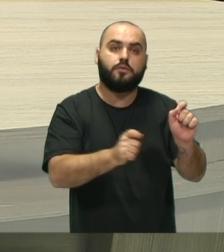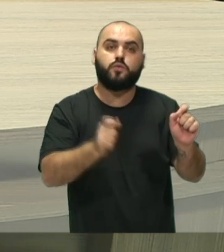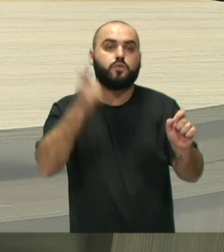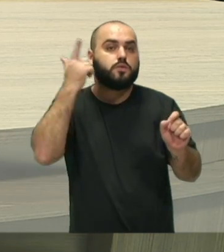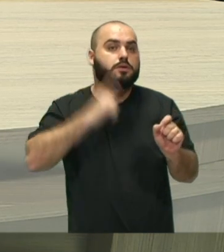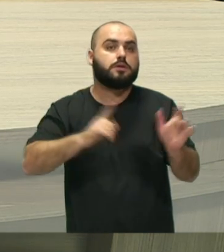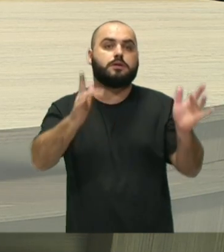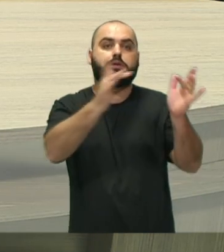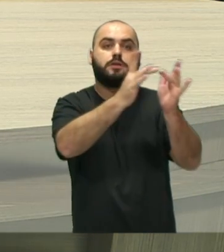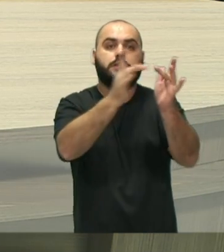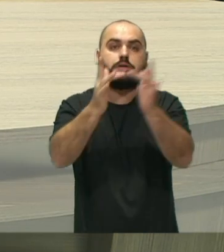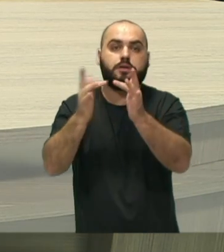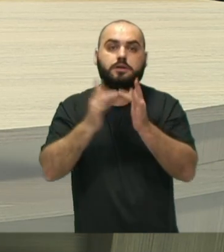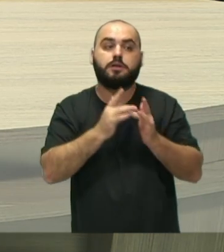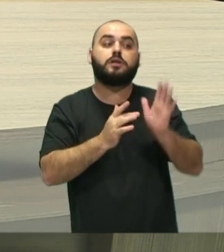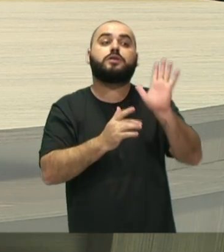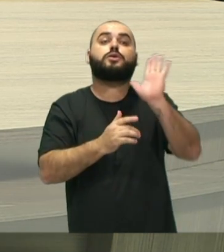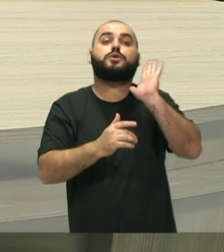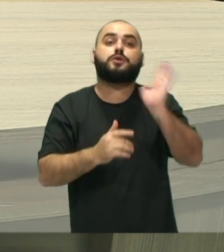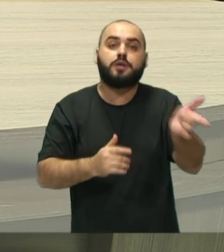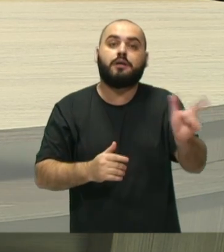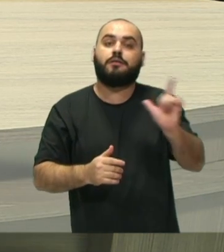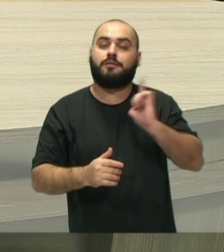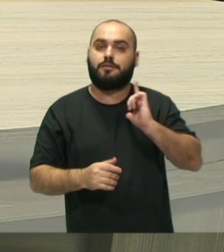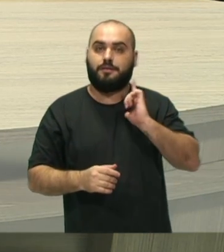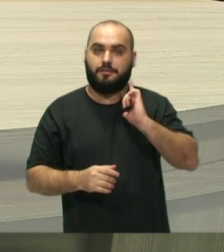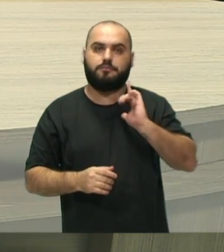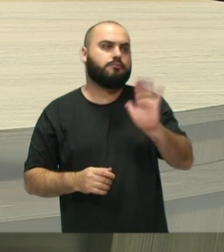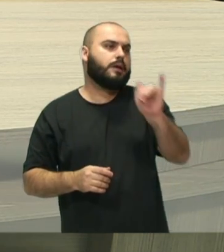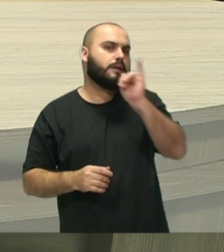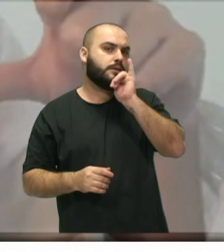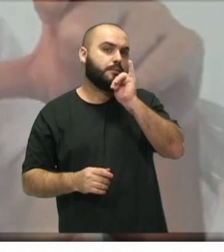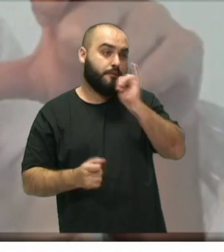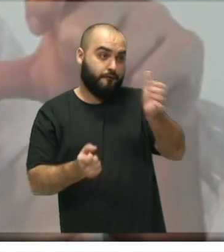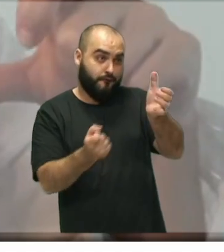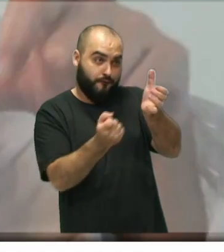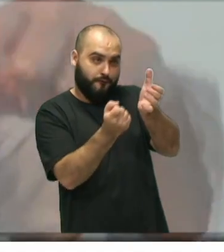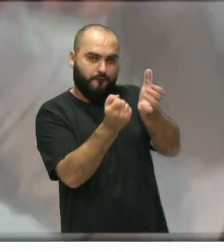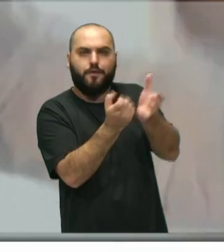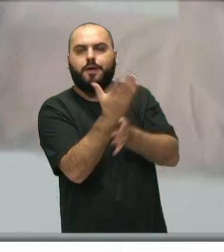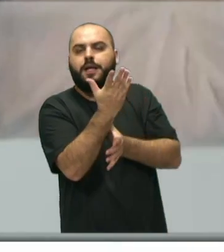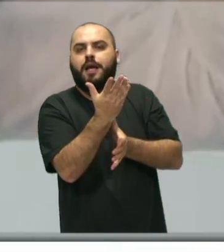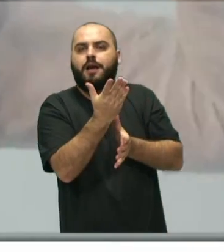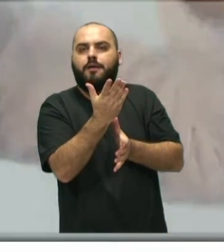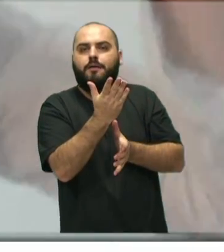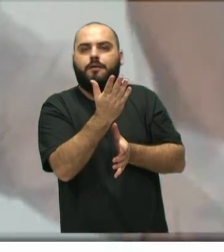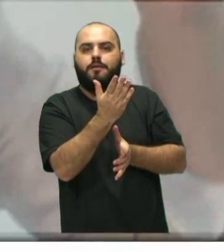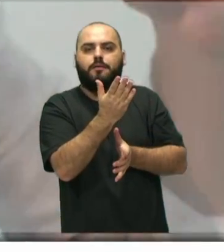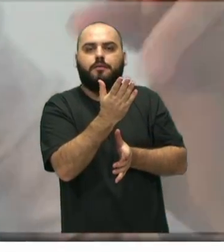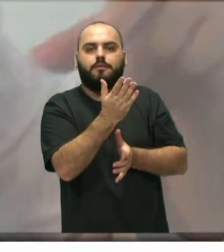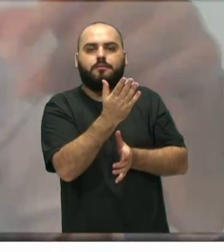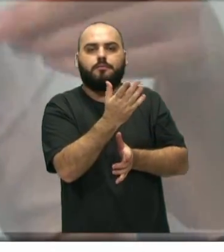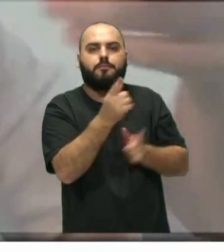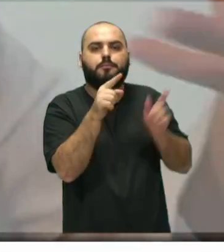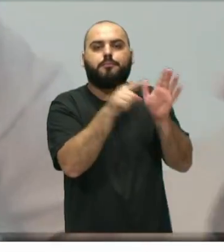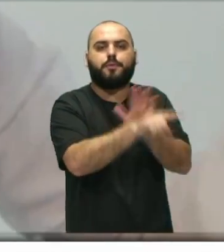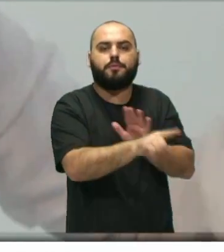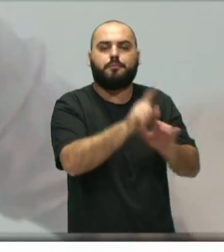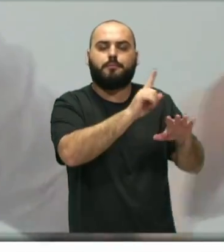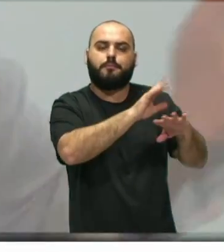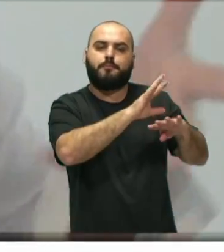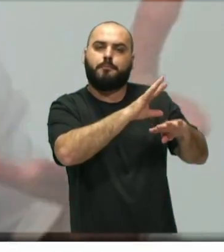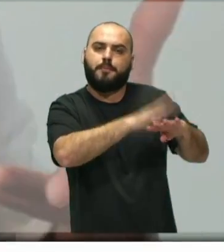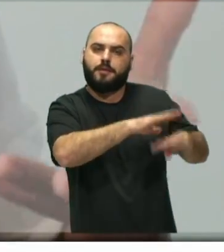que elas já têm? Então, eu vou inventar um probleminha matemático de um Zezinho qualquer, porque eu não posso usar